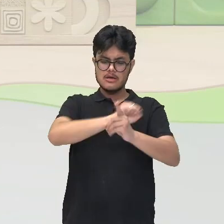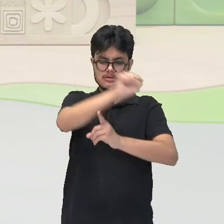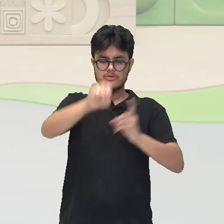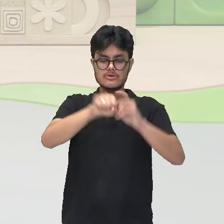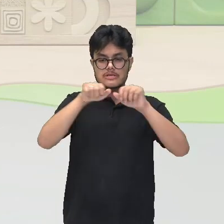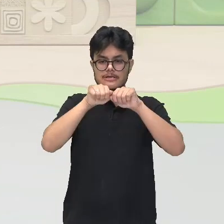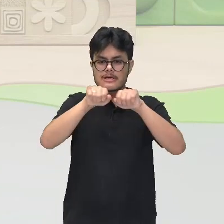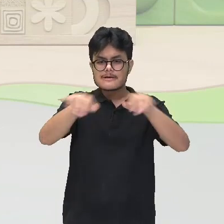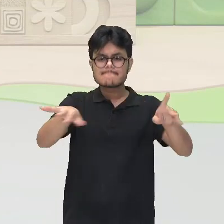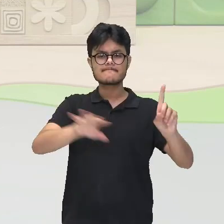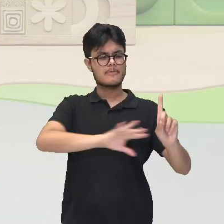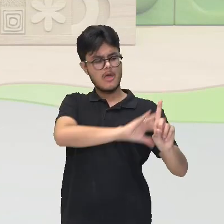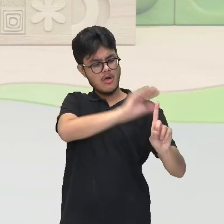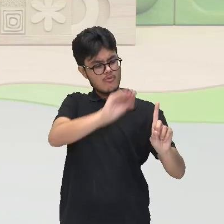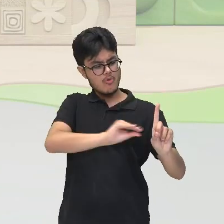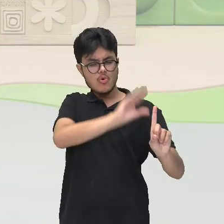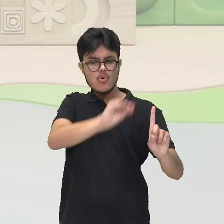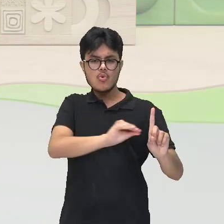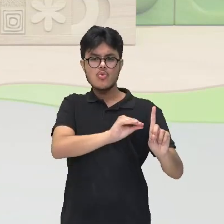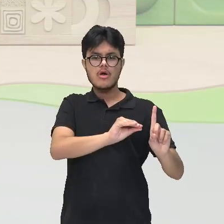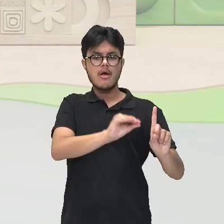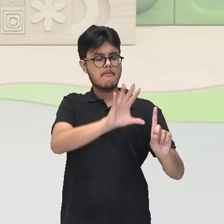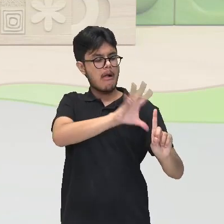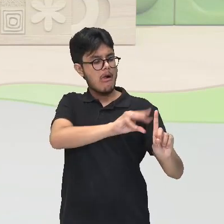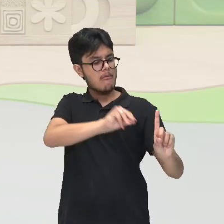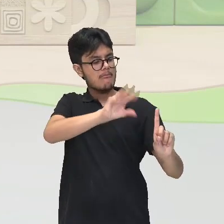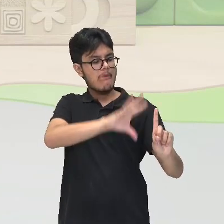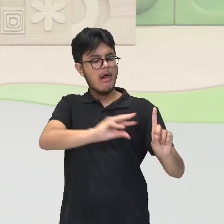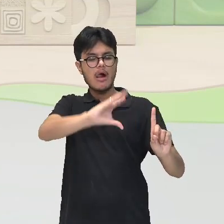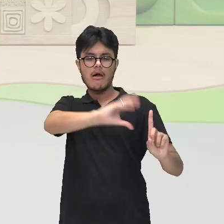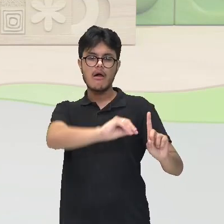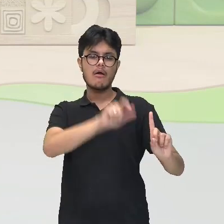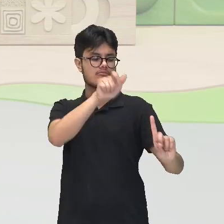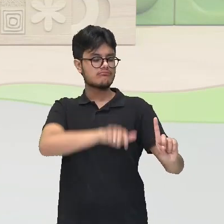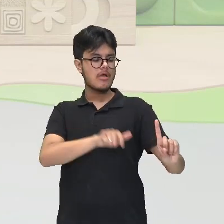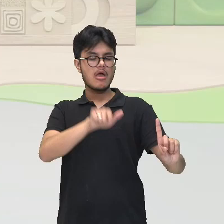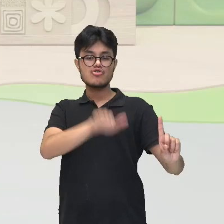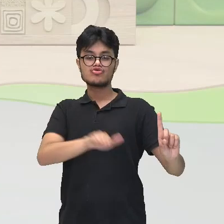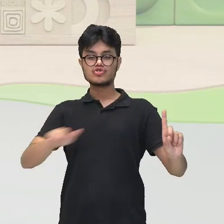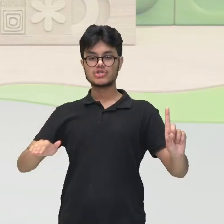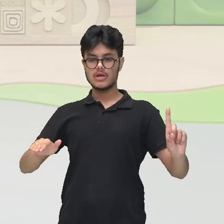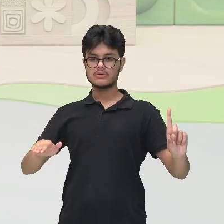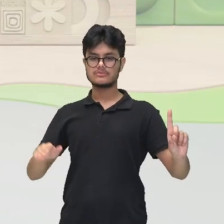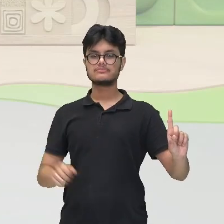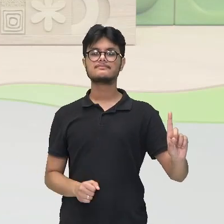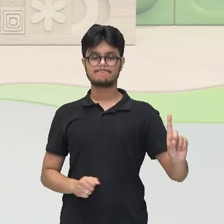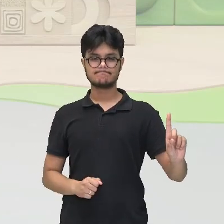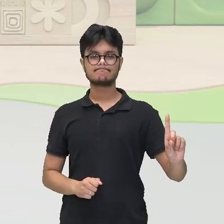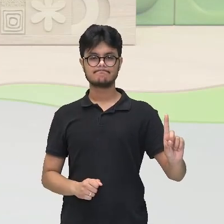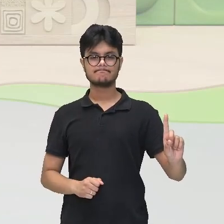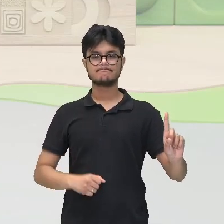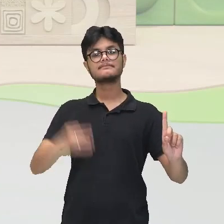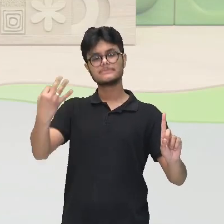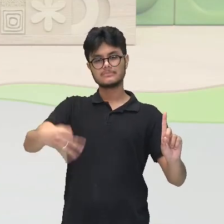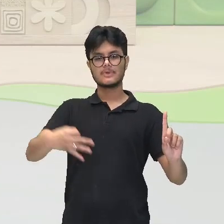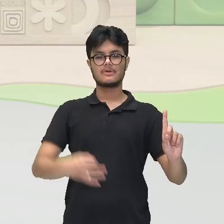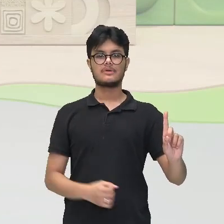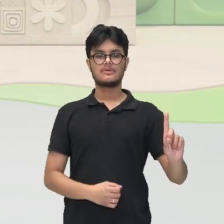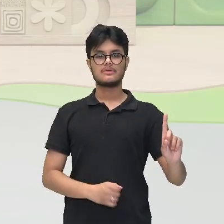sociedade em todos os aspectos para combater o abuso e a exploração infantil.